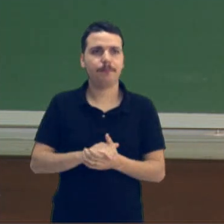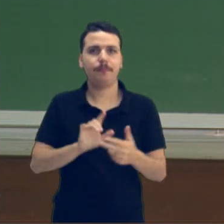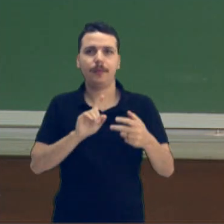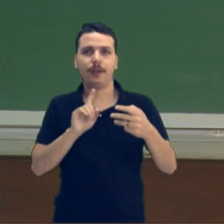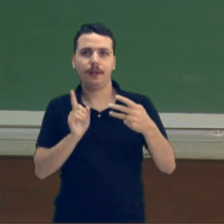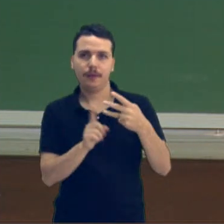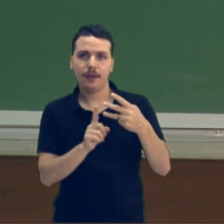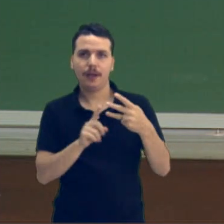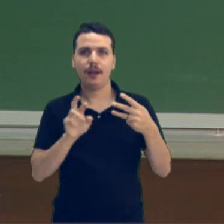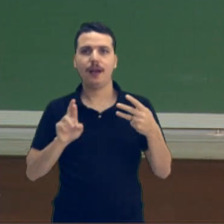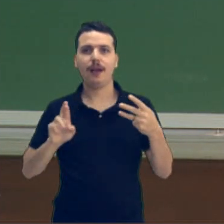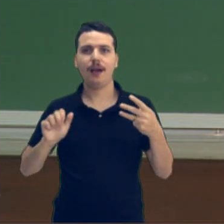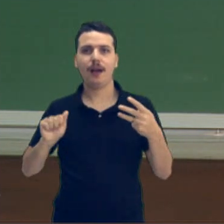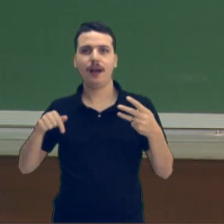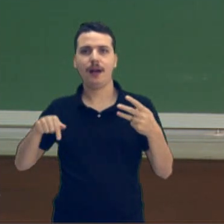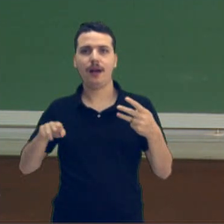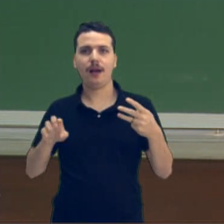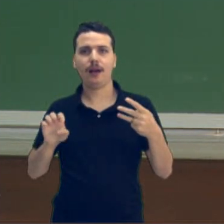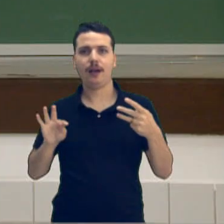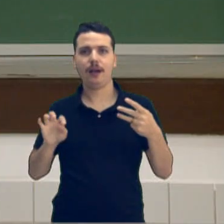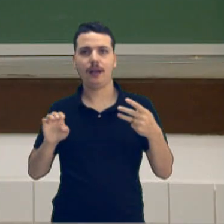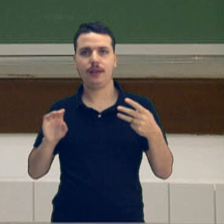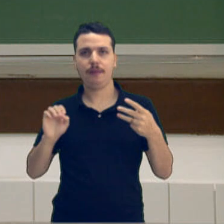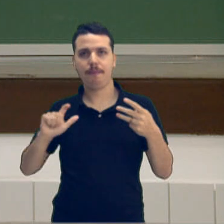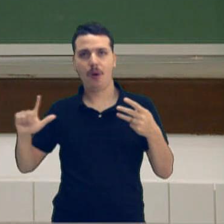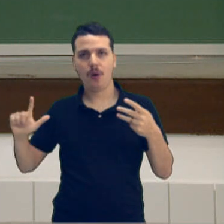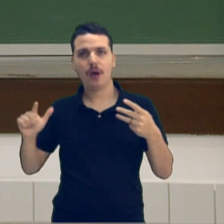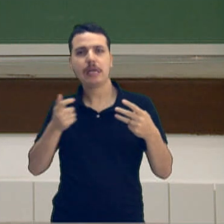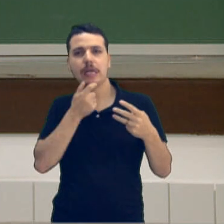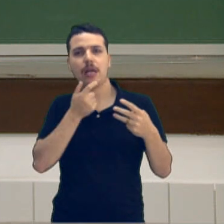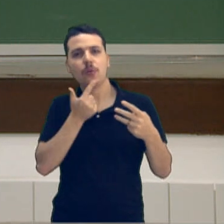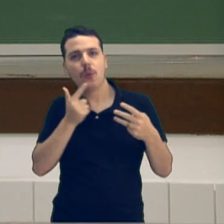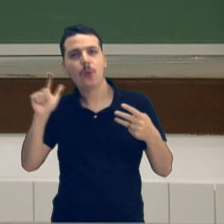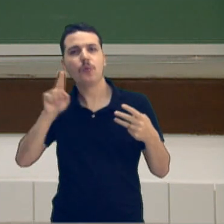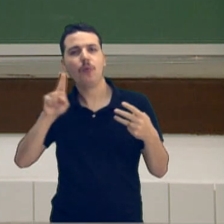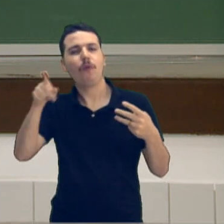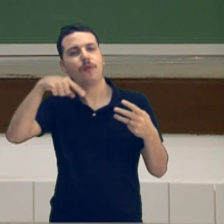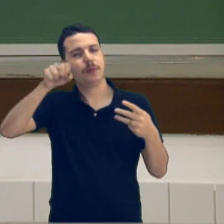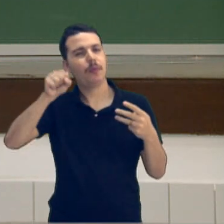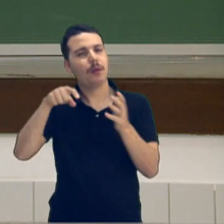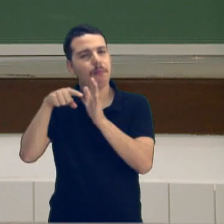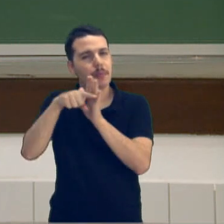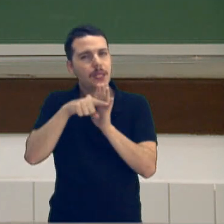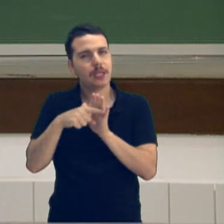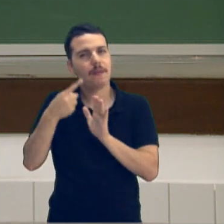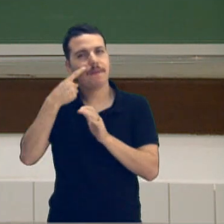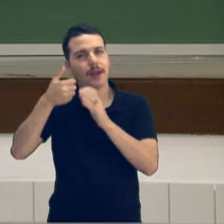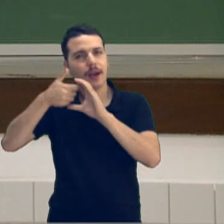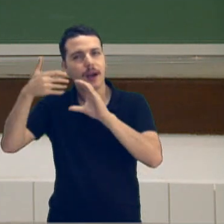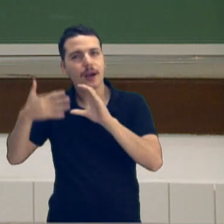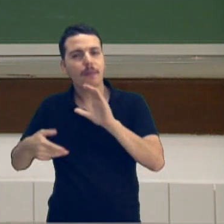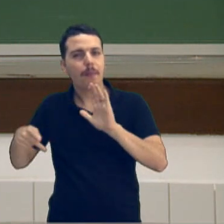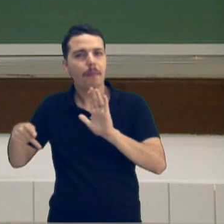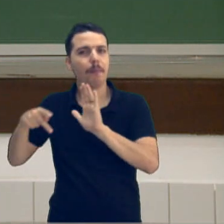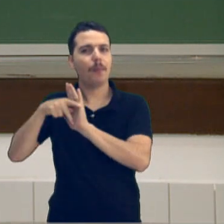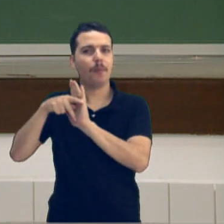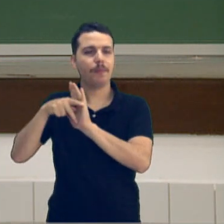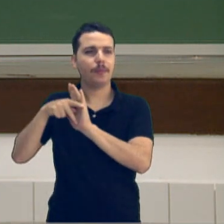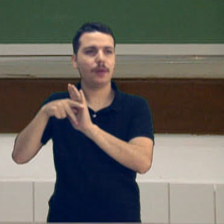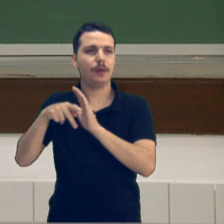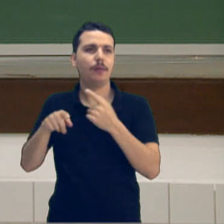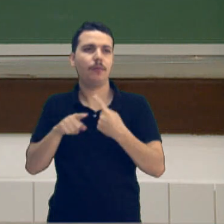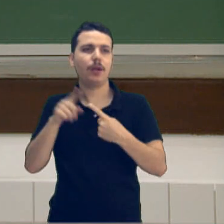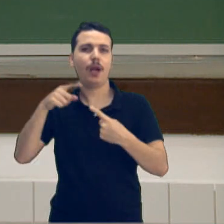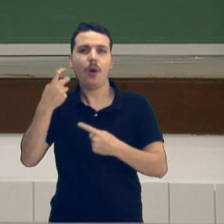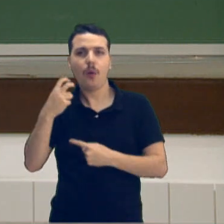racquetball, né? Que também tem um outro nome em inglês, que também dá para vocês pesquisarem e verem as características próprias, né? Porque como